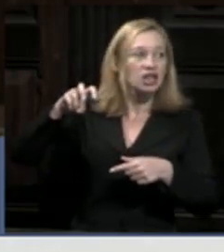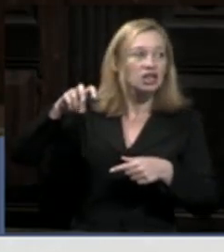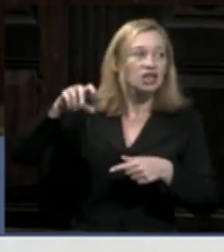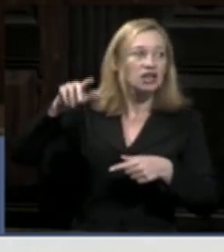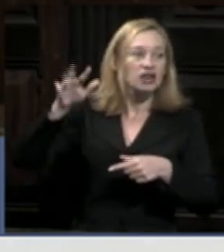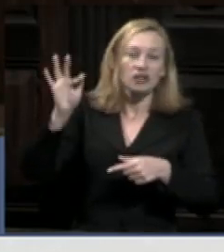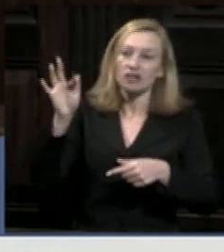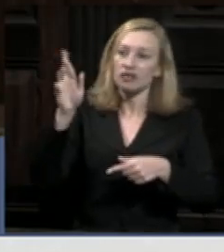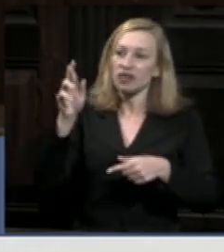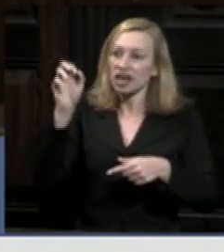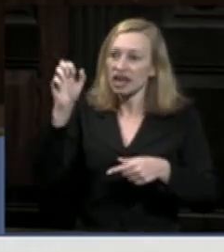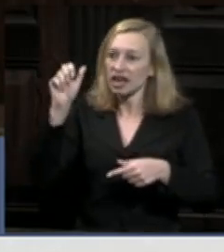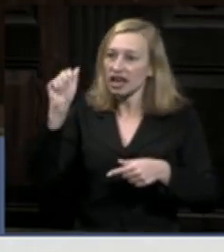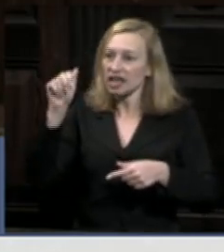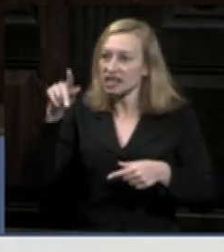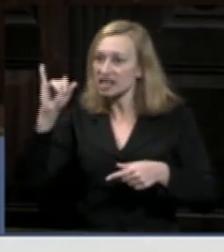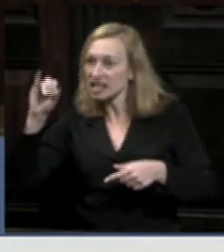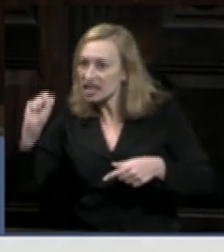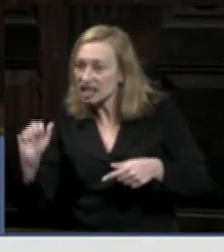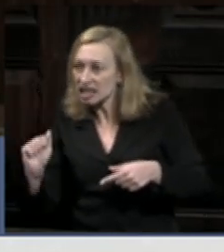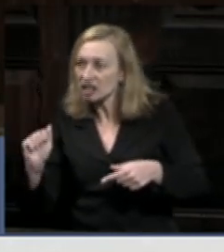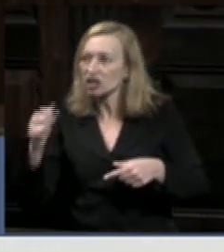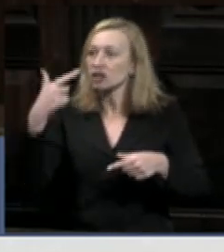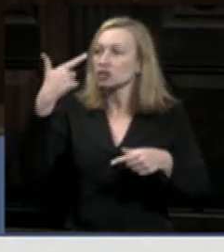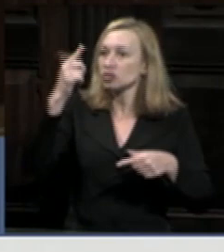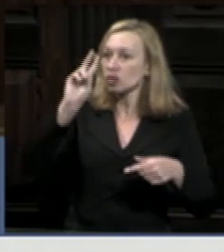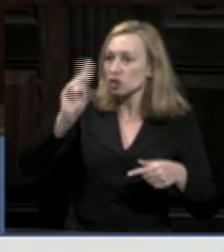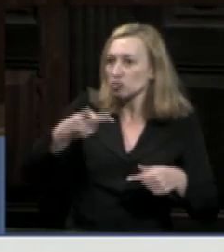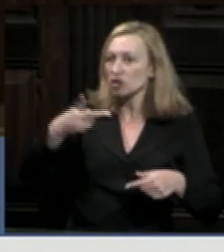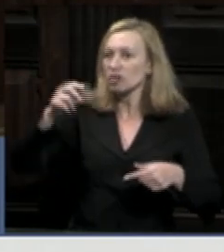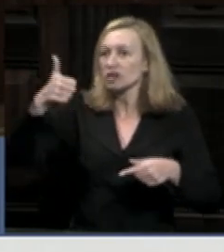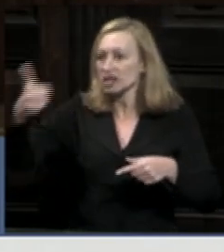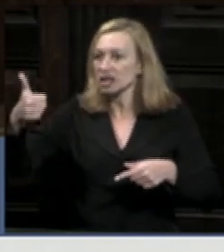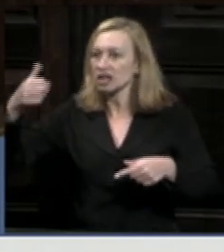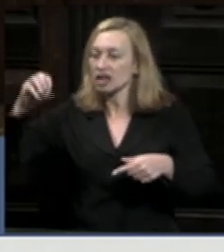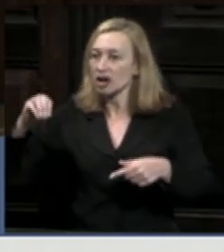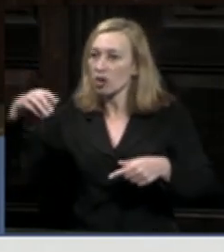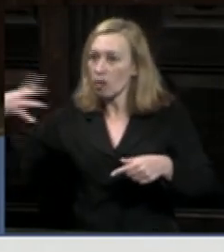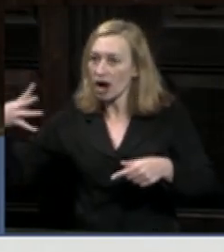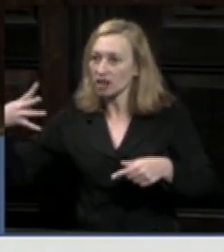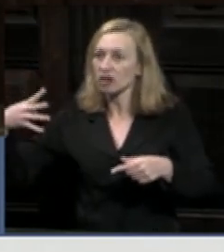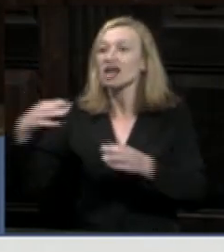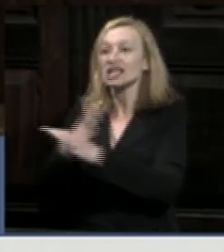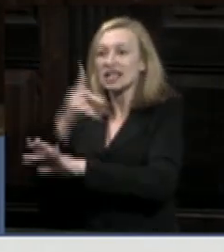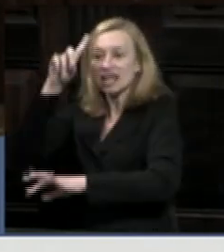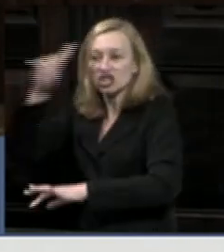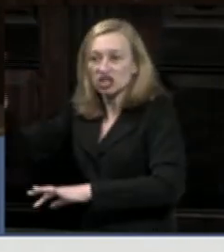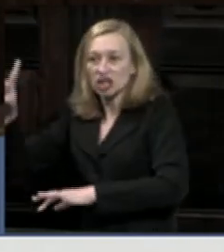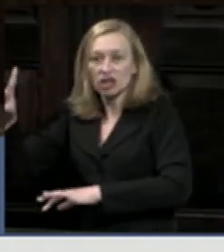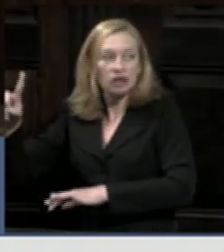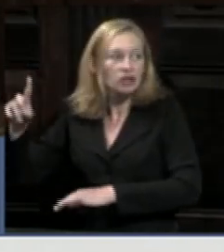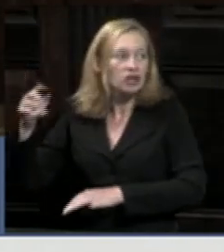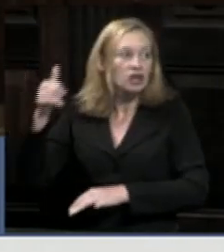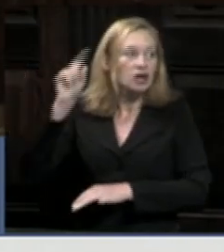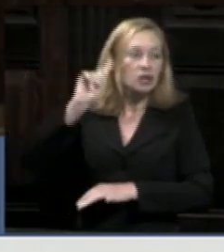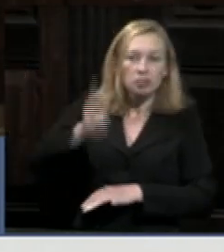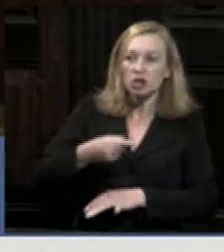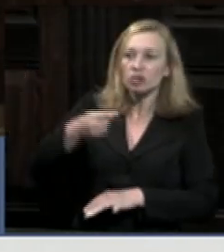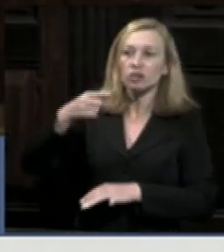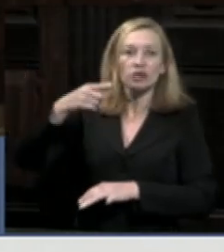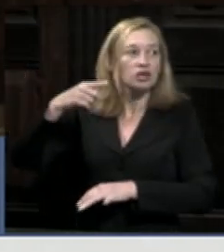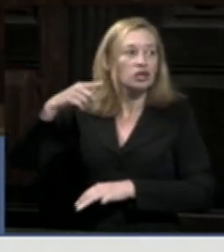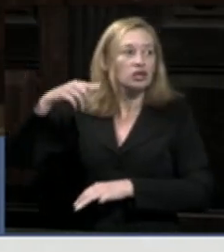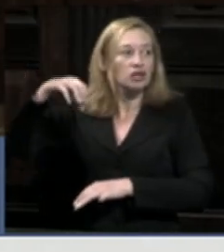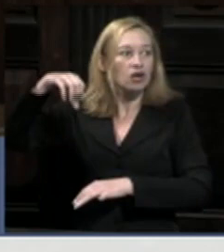votados tive dois mil 164 votos na cidade de deus tive mil e 93 votos